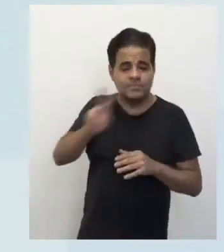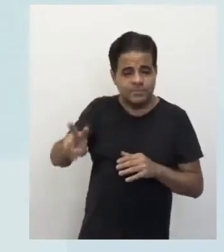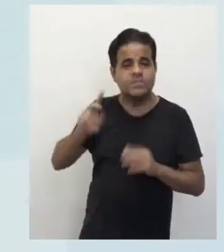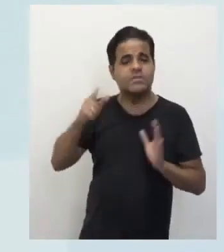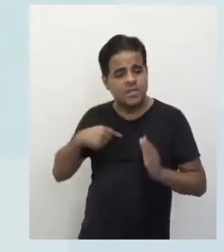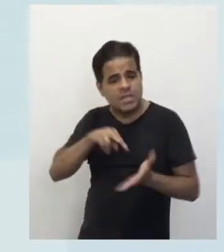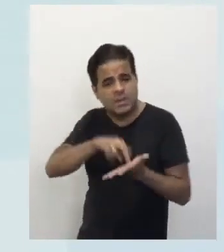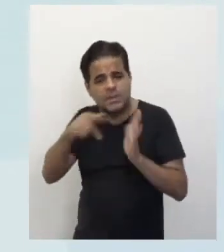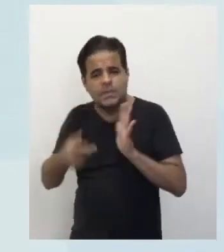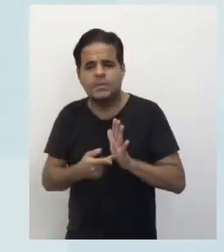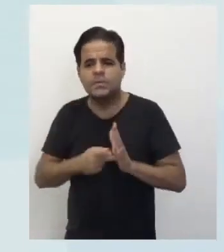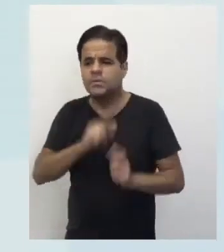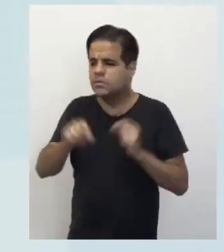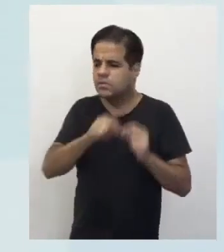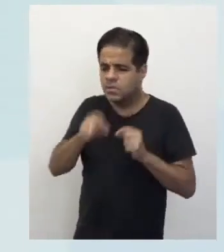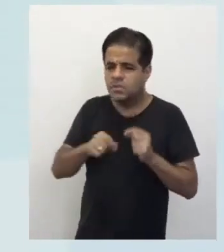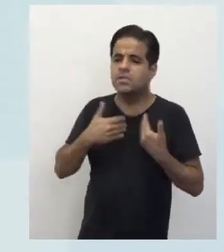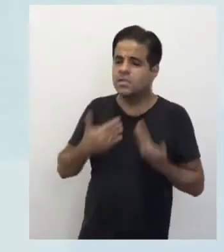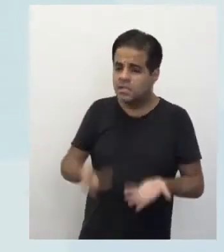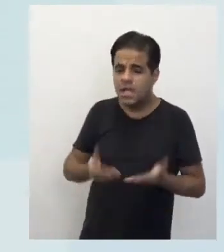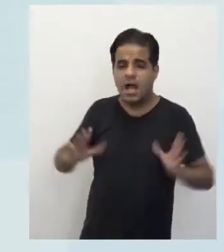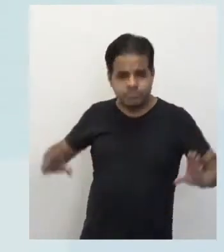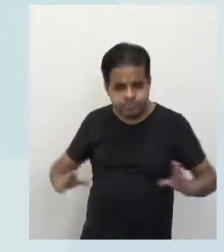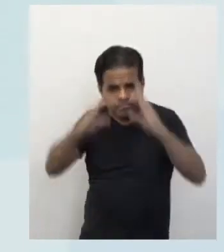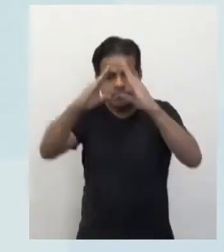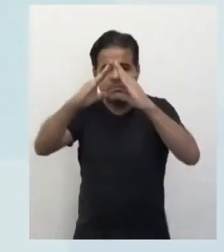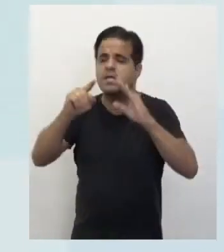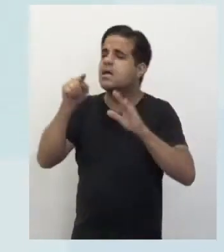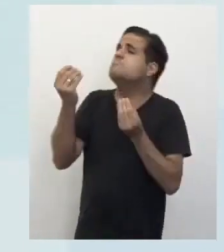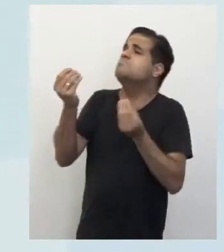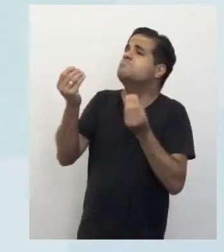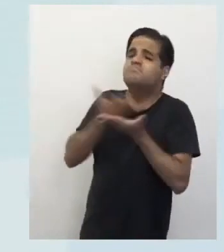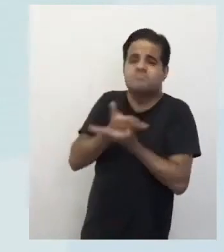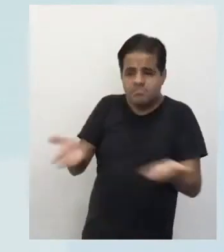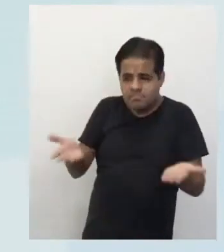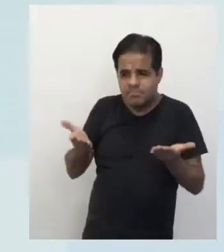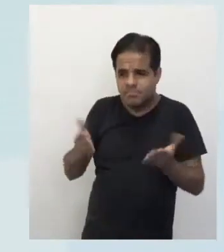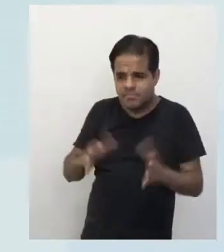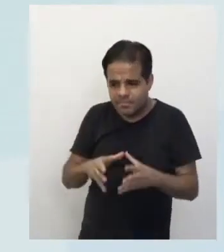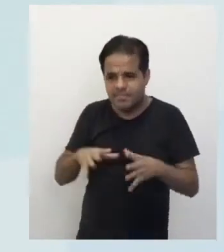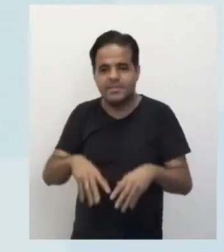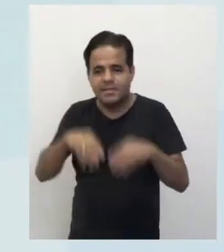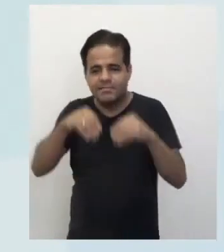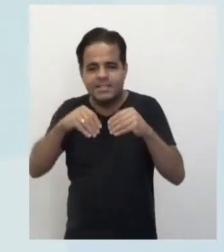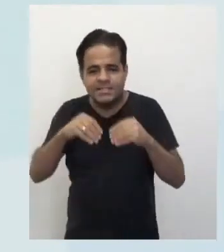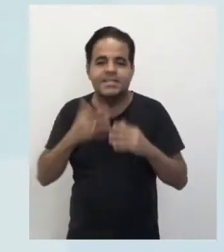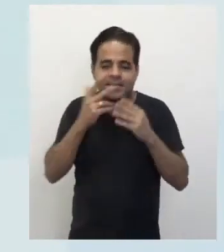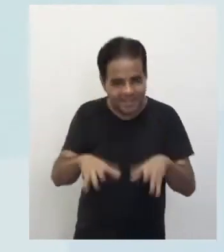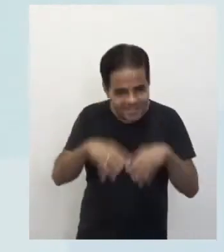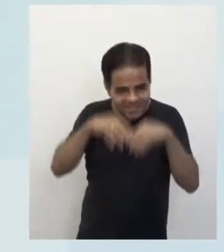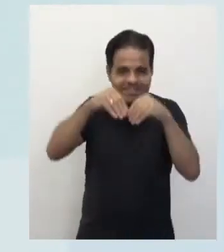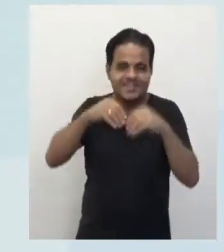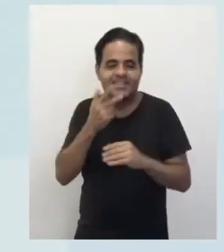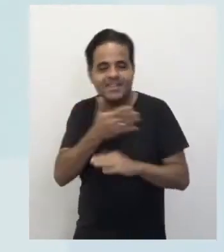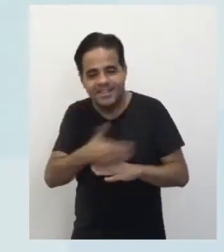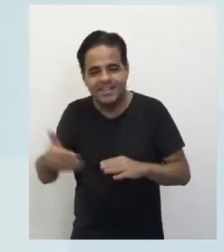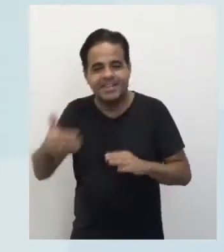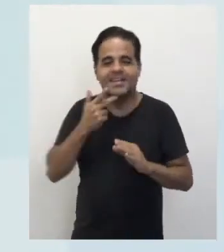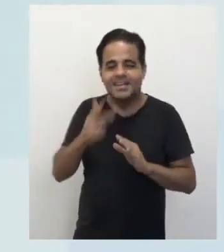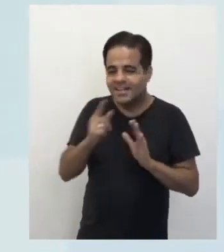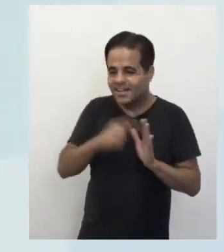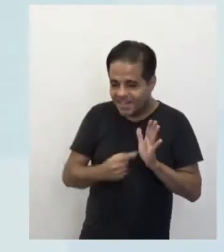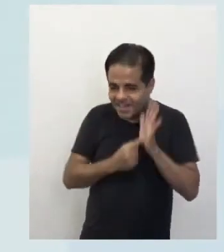elas significam. E as pirâmides, elas são não só um documento que vai nos contar um pouquinho sobre